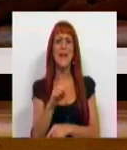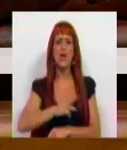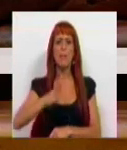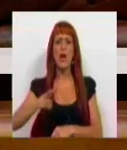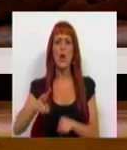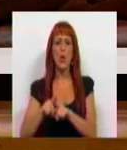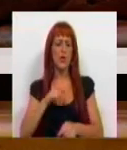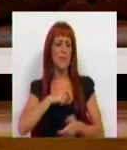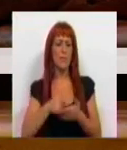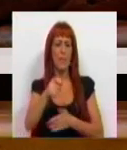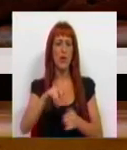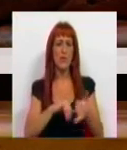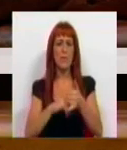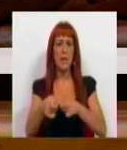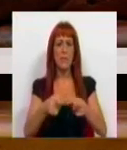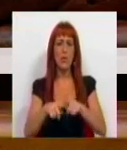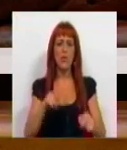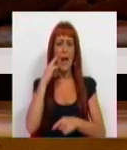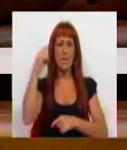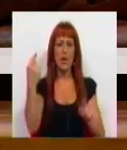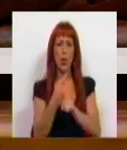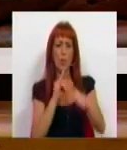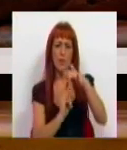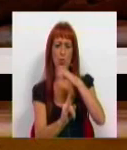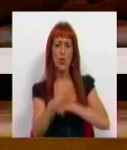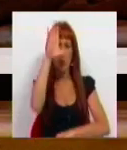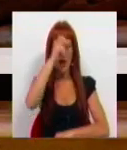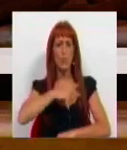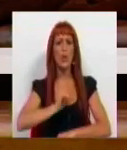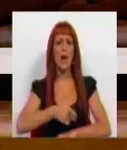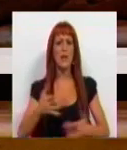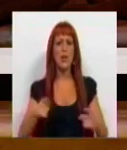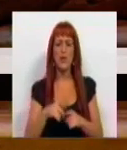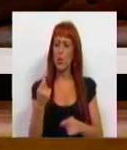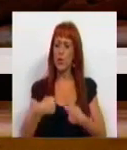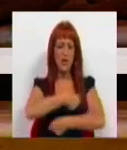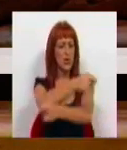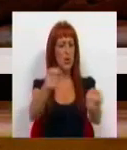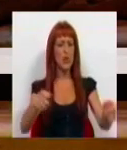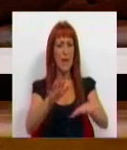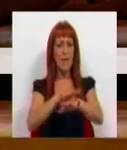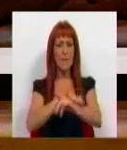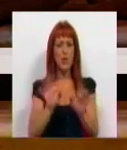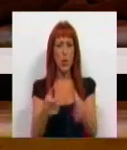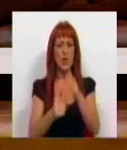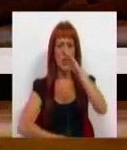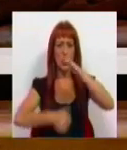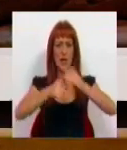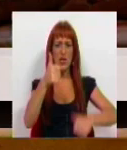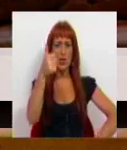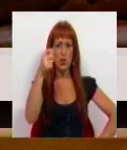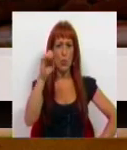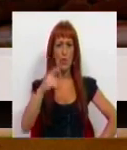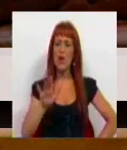meio paga pelo consórcio alemão na compra dos submarinos ao Estado português. Do dinheiro distribuído aos membros do Conselho Superior do